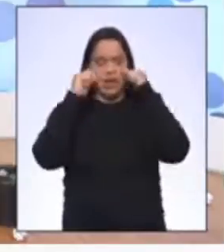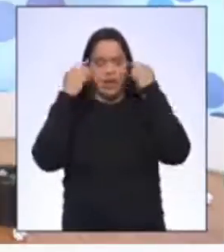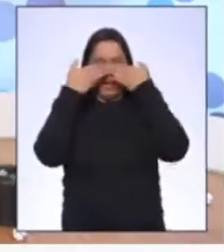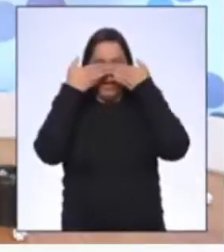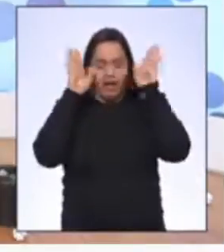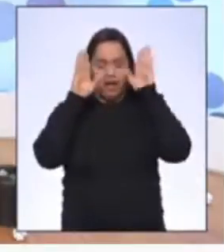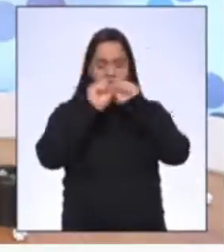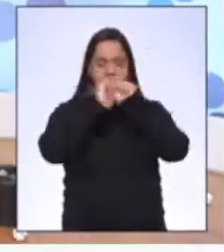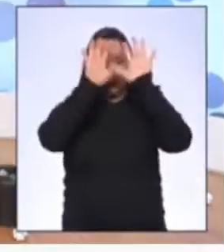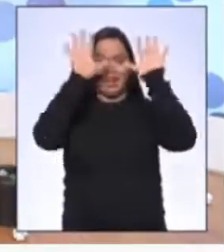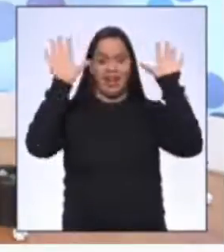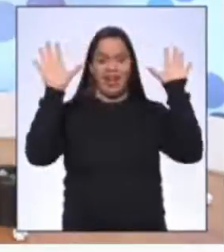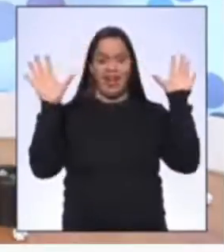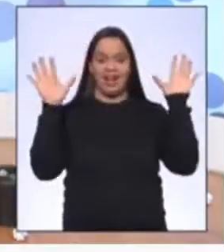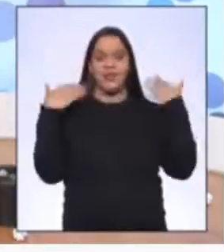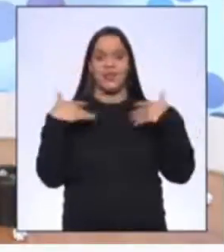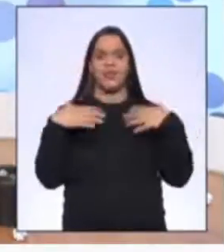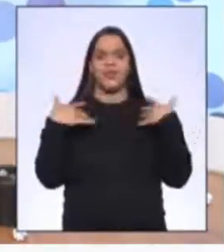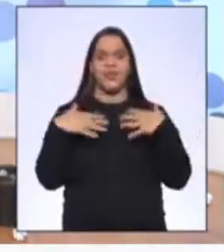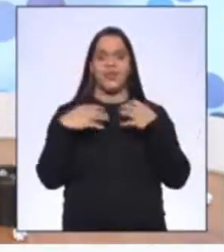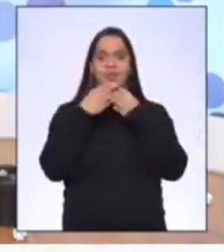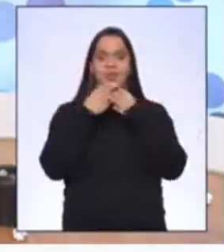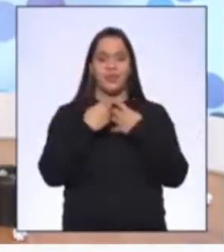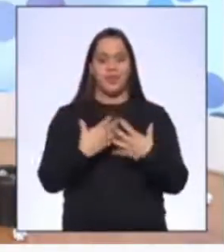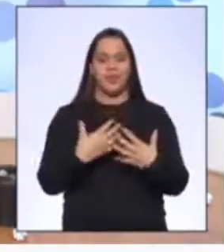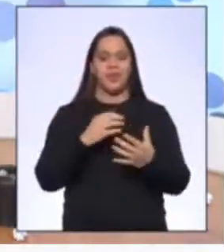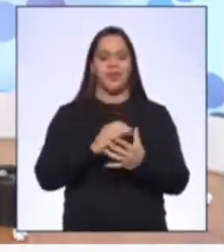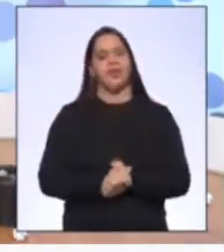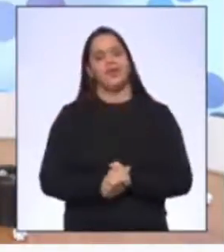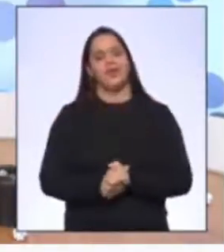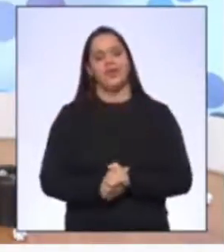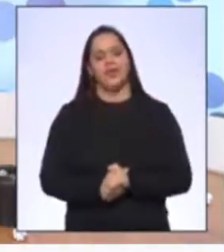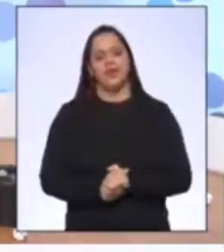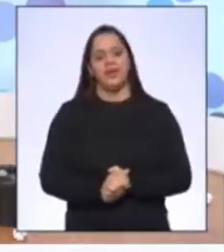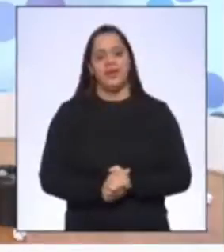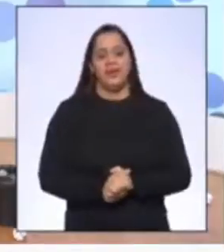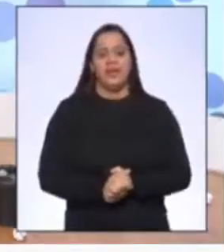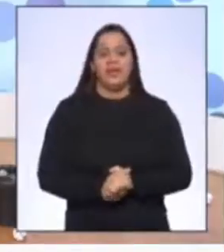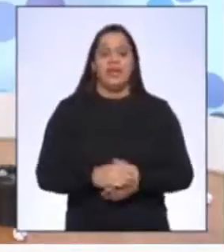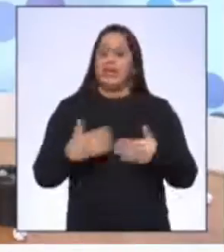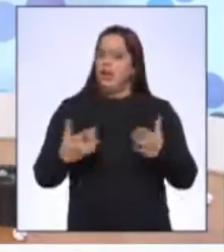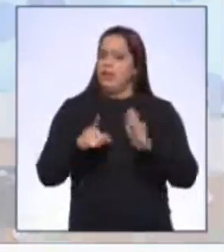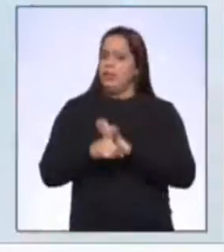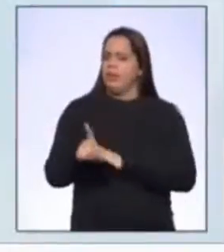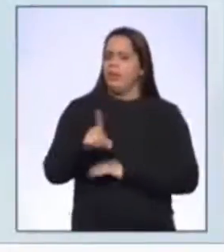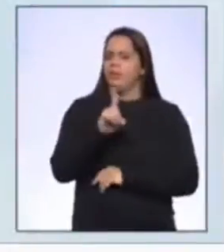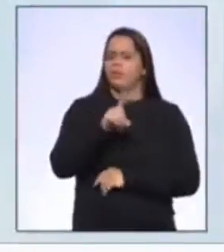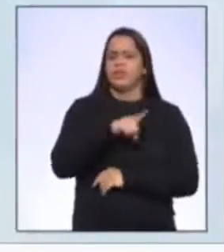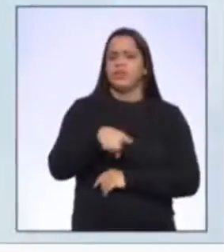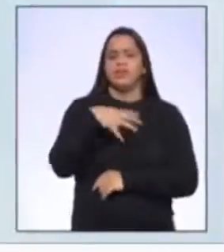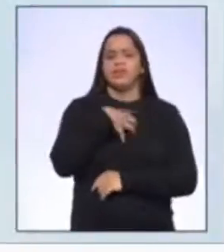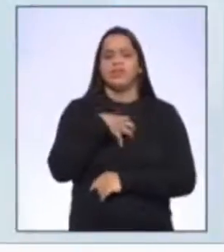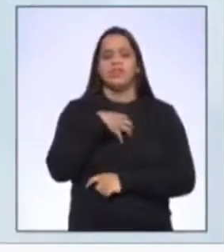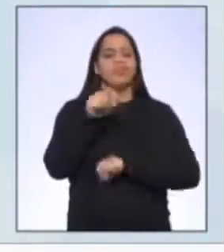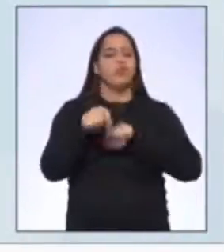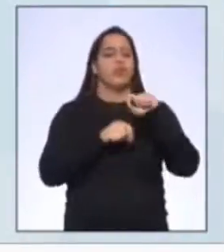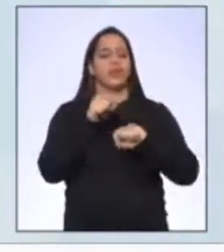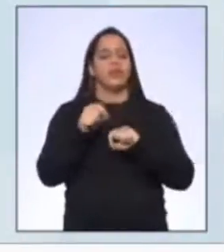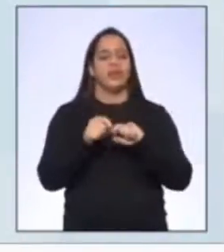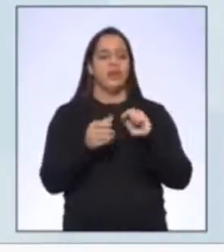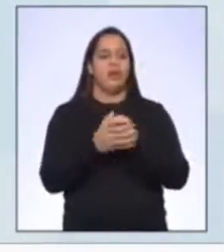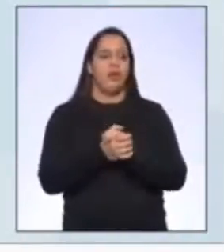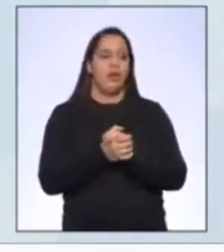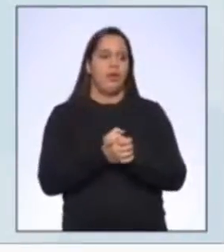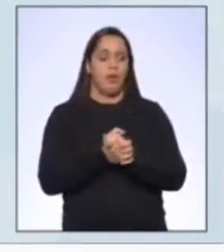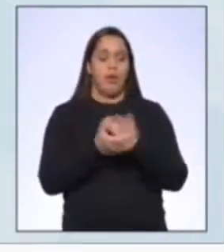tágio vamos lá fala para mim e quais as sensações que você teve olha meu até